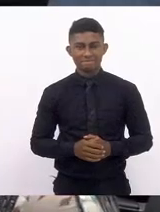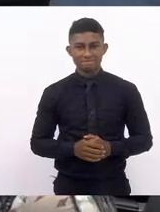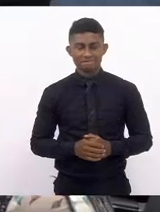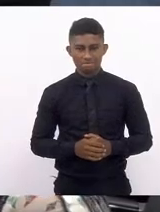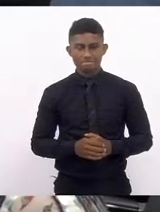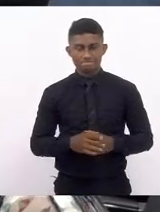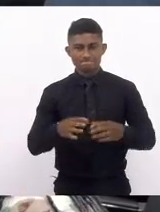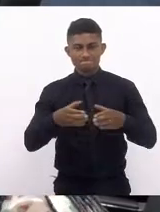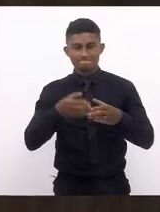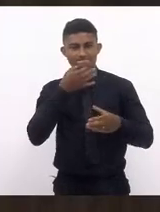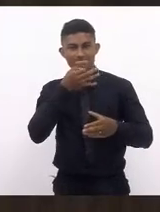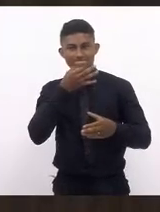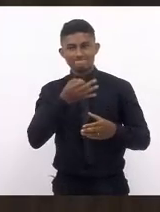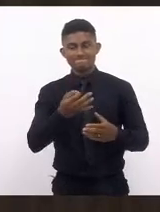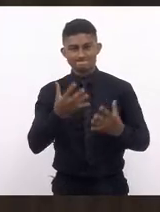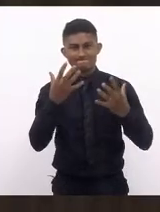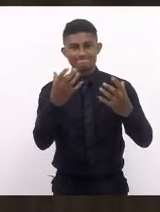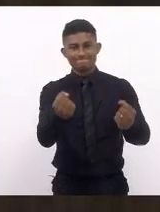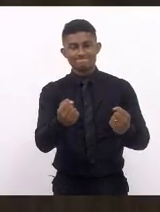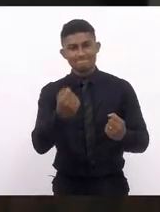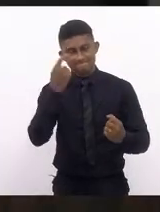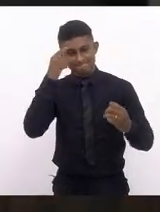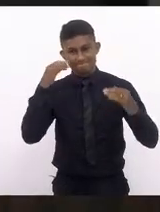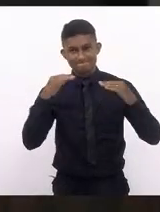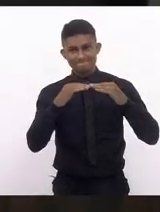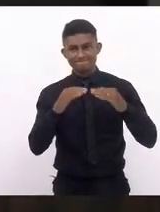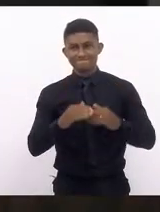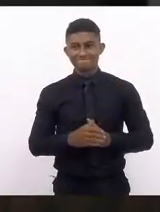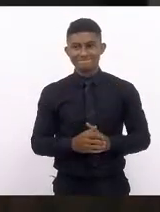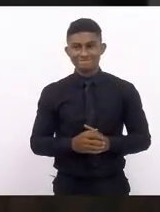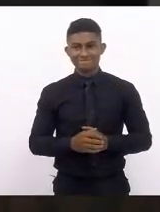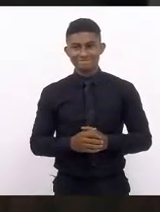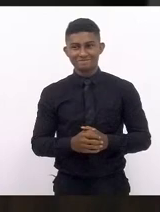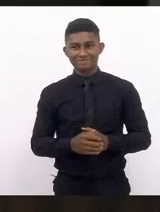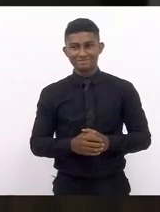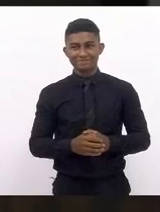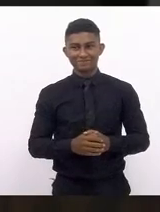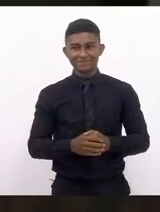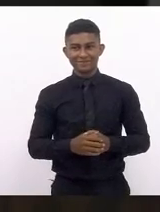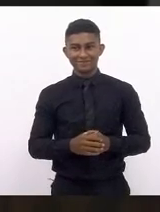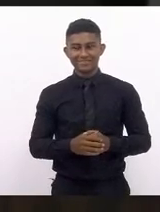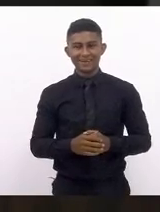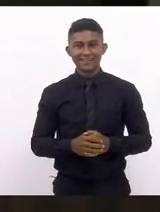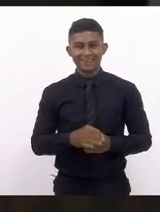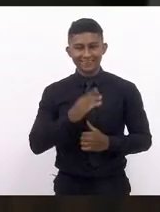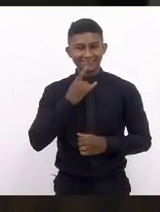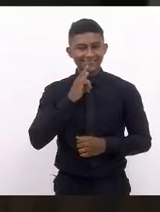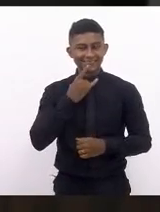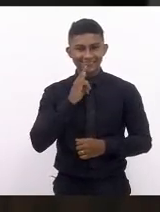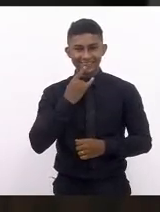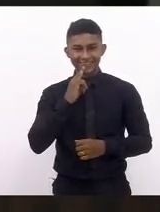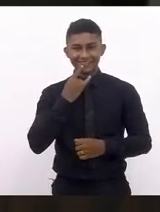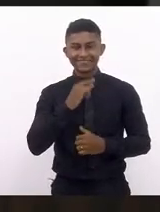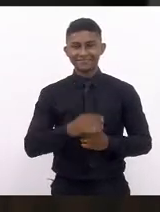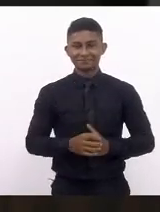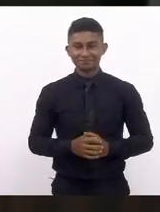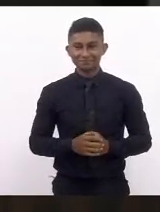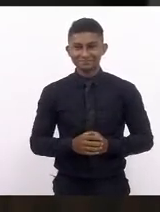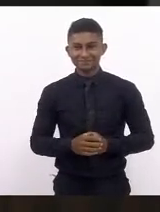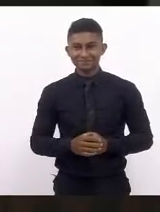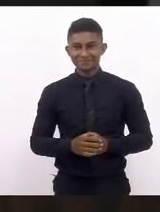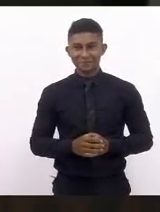o parecer favorável presidente que a pouco tem uma briga onde até uma cachaça daqui a pouco